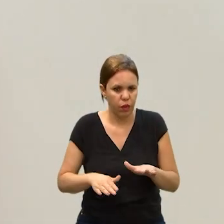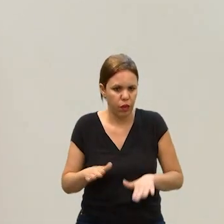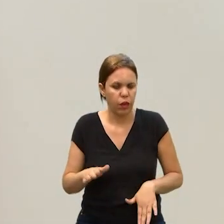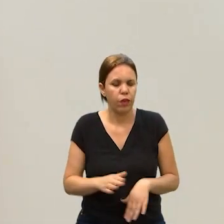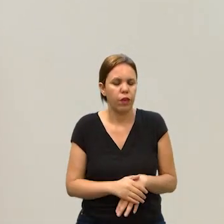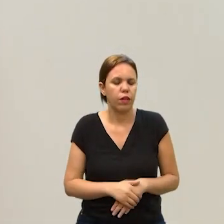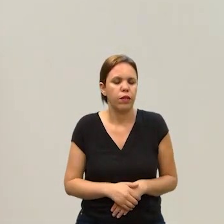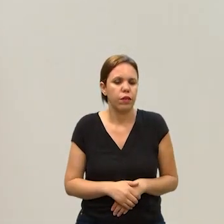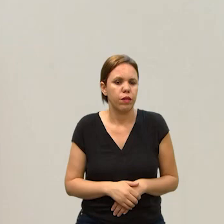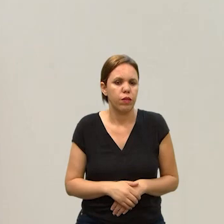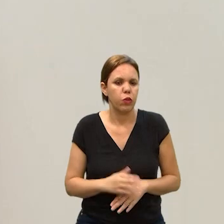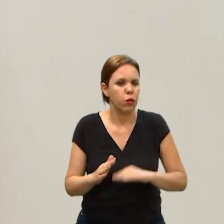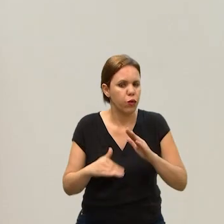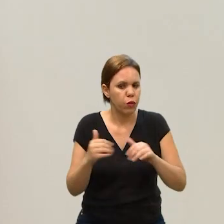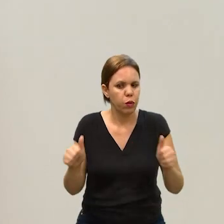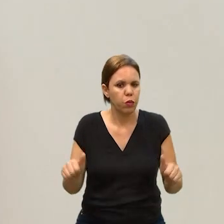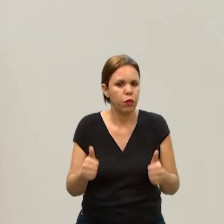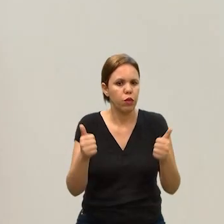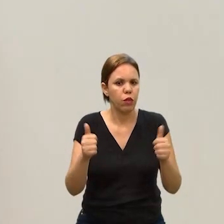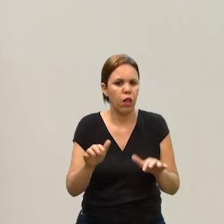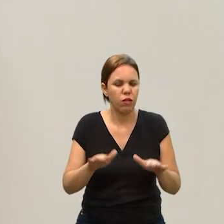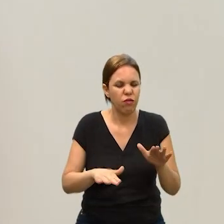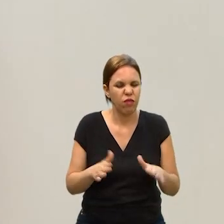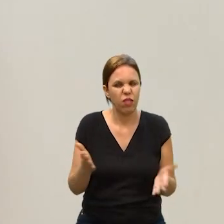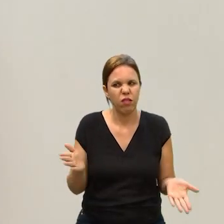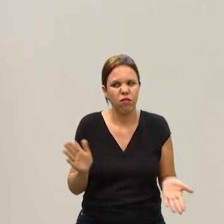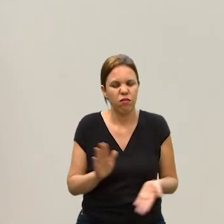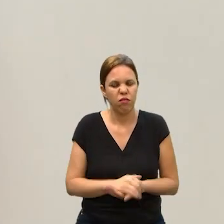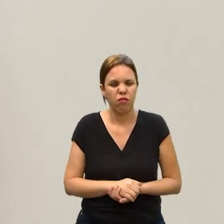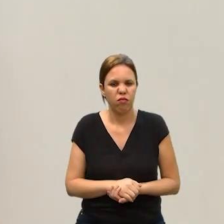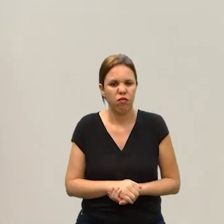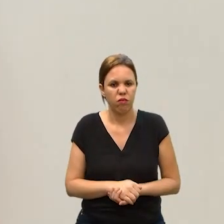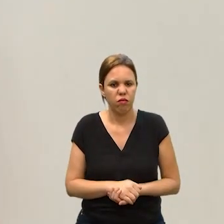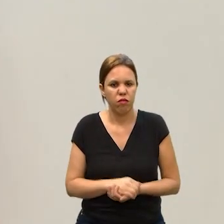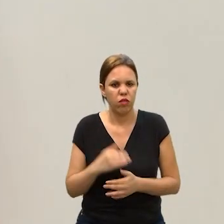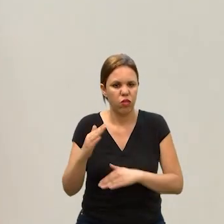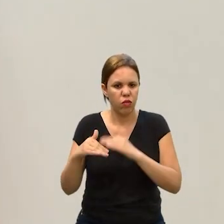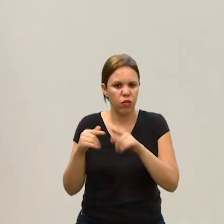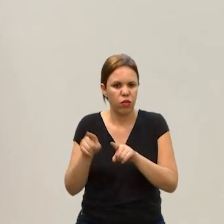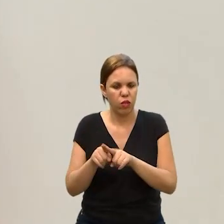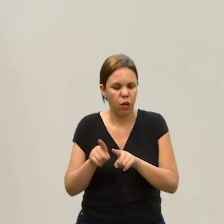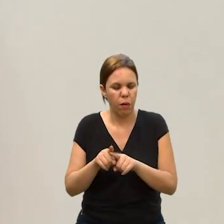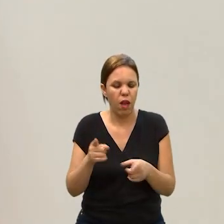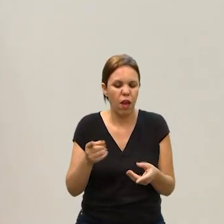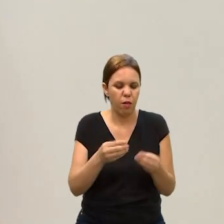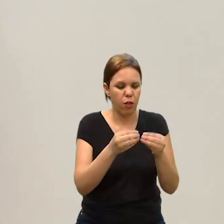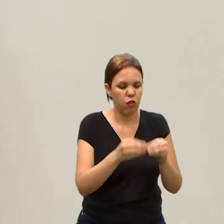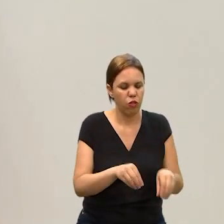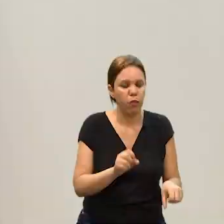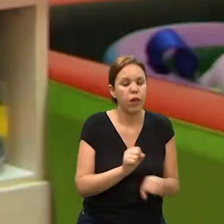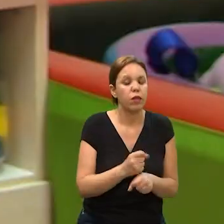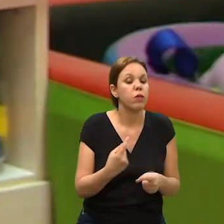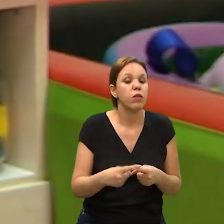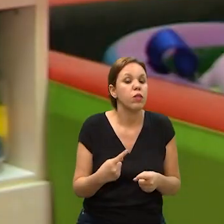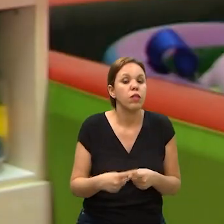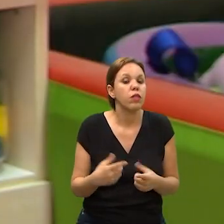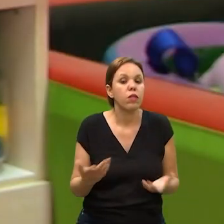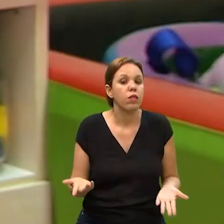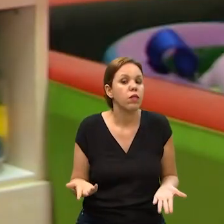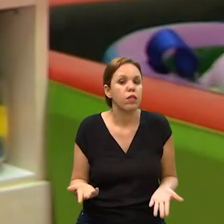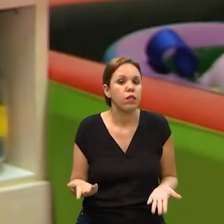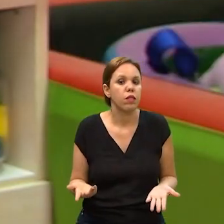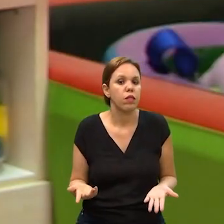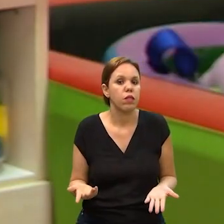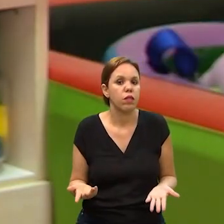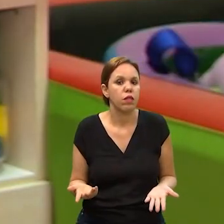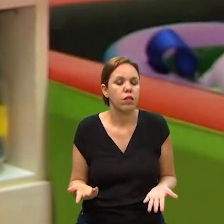vezes esse desenvolvimento ele é comprometido. Por quê? Porque não se faz na clínica o mesmo